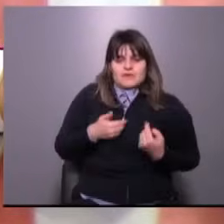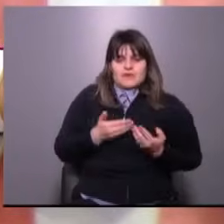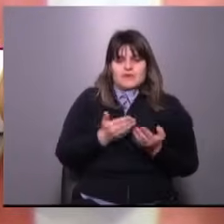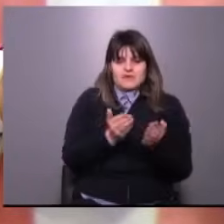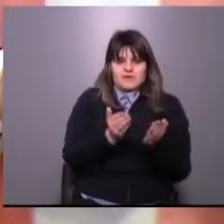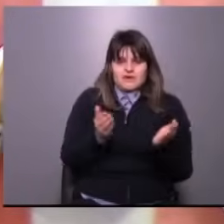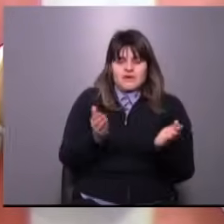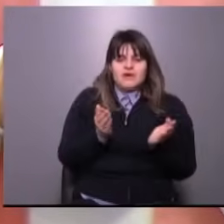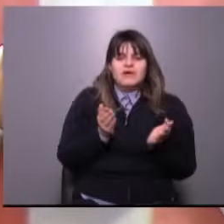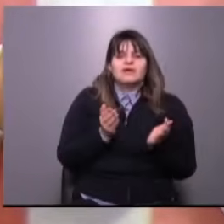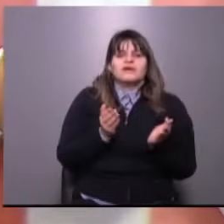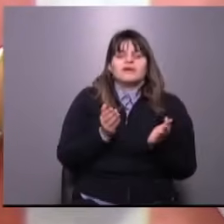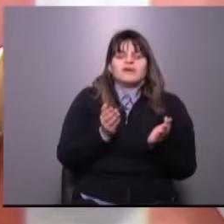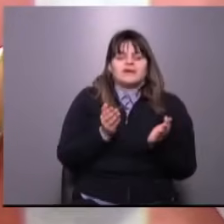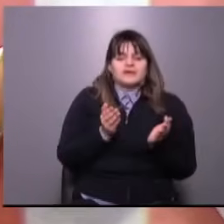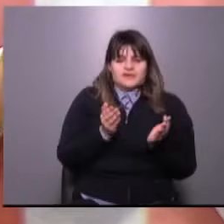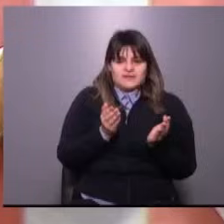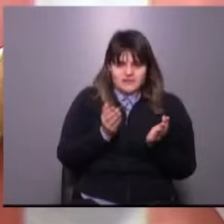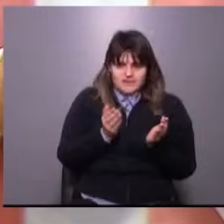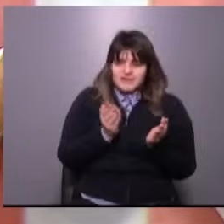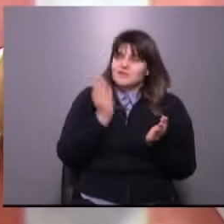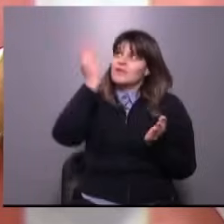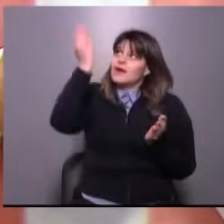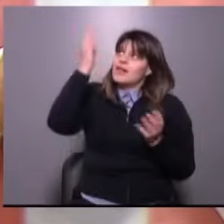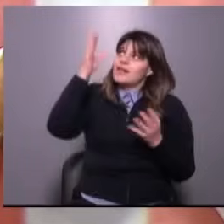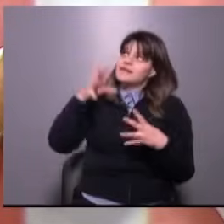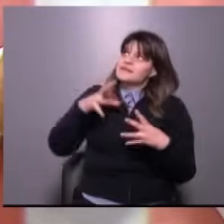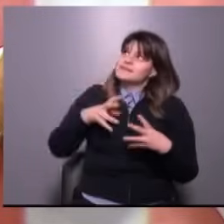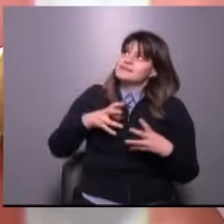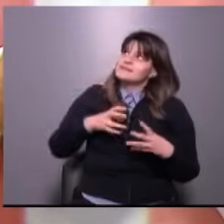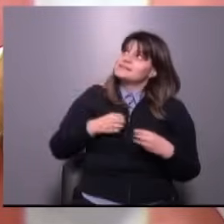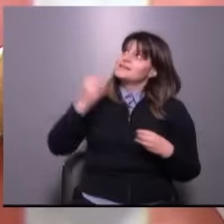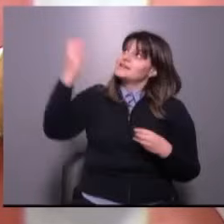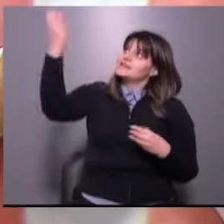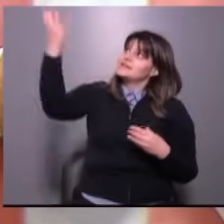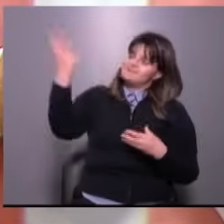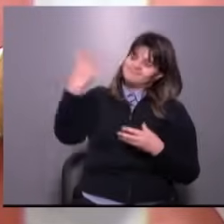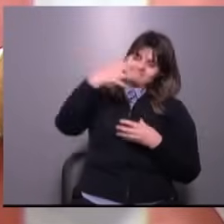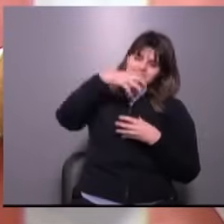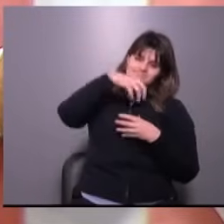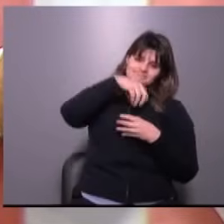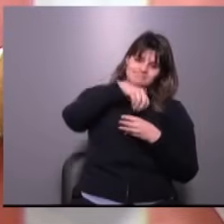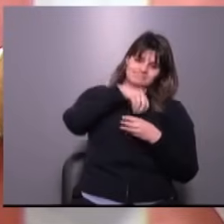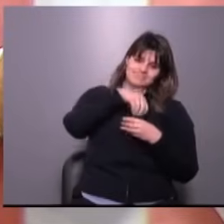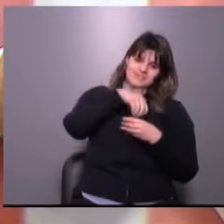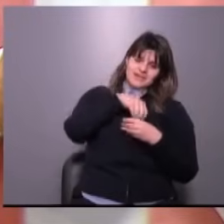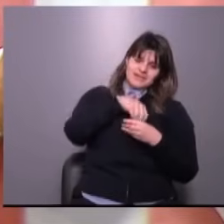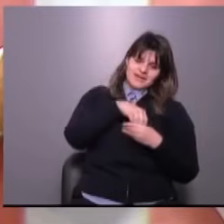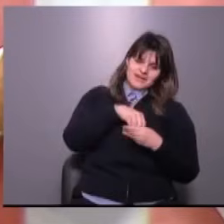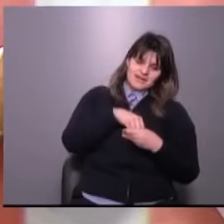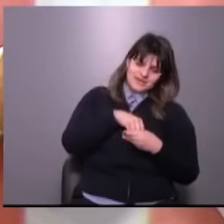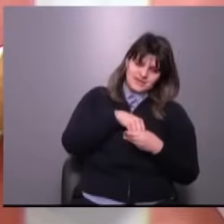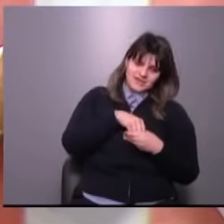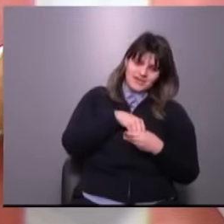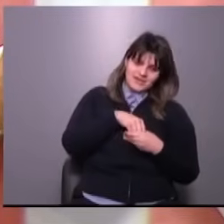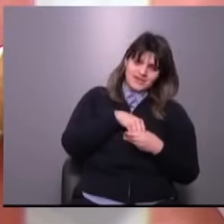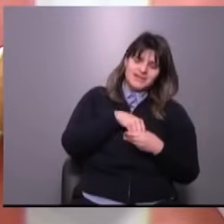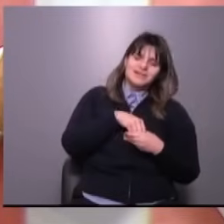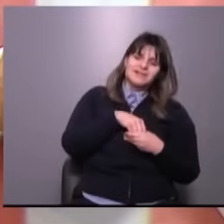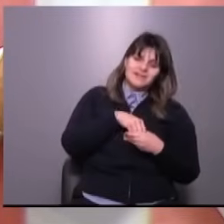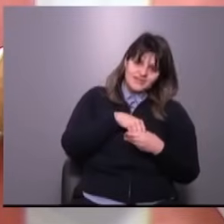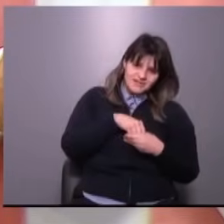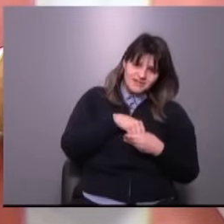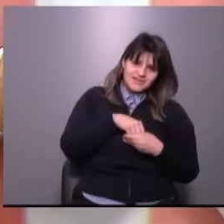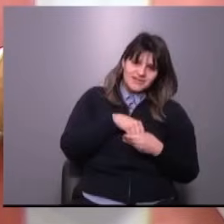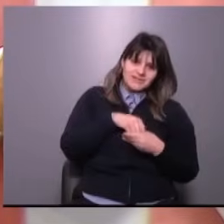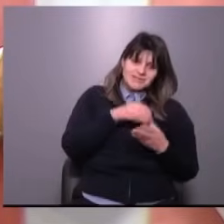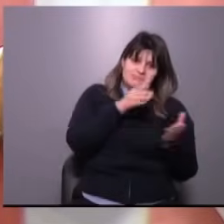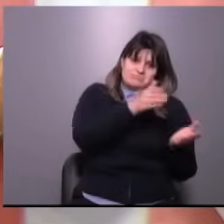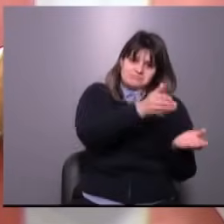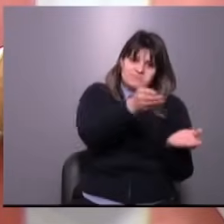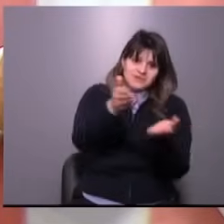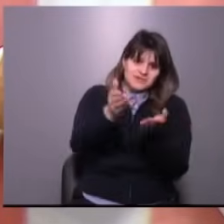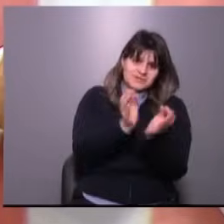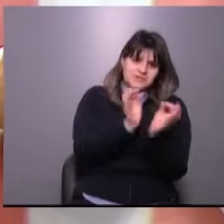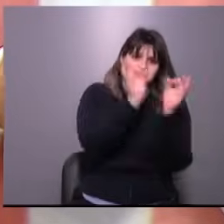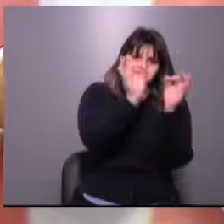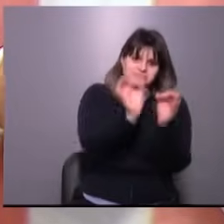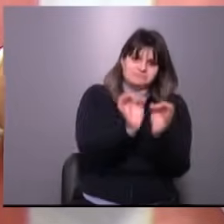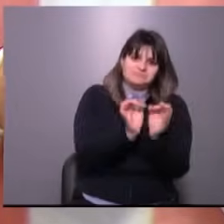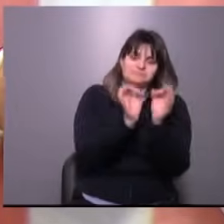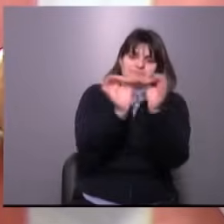corações disponíveis para vos abrirem a porta, vos acolherem e